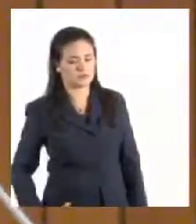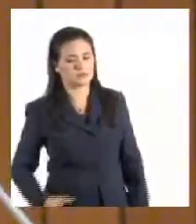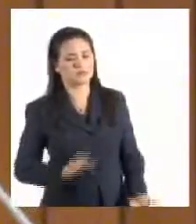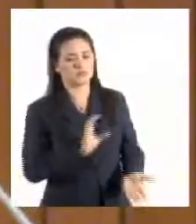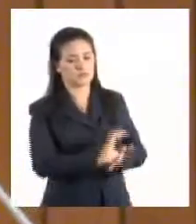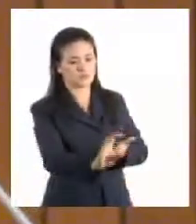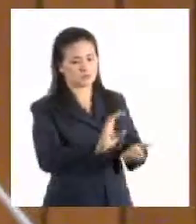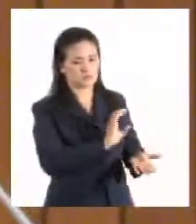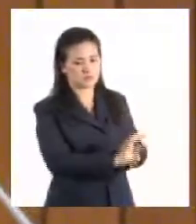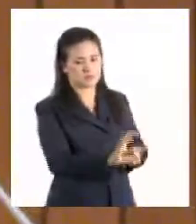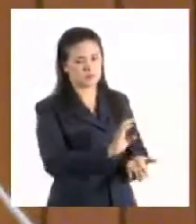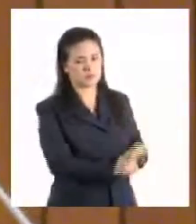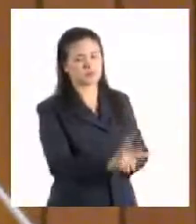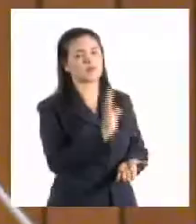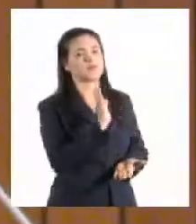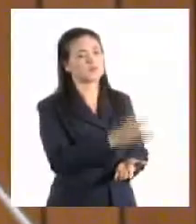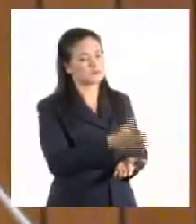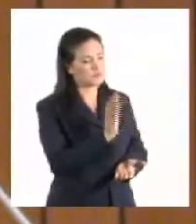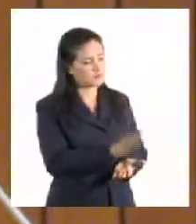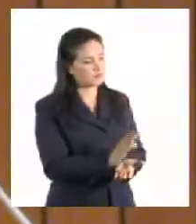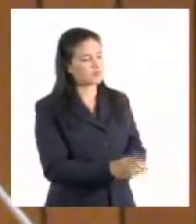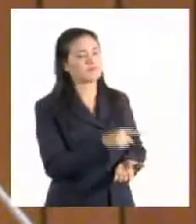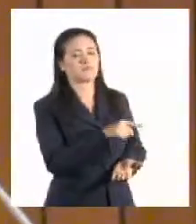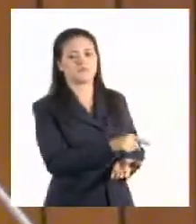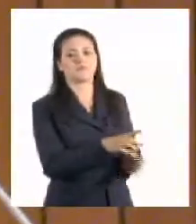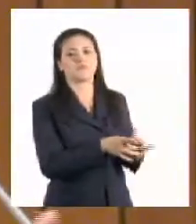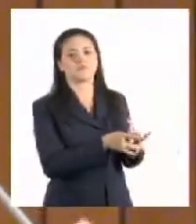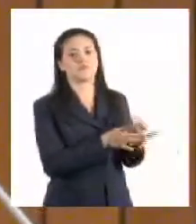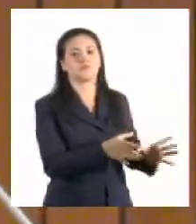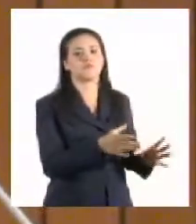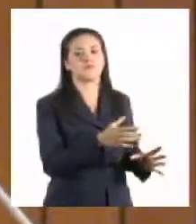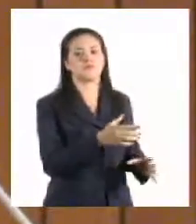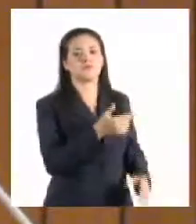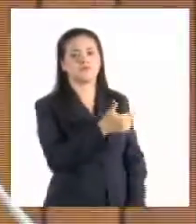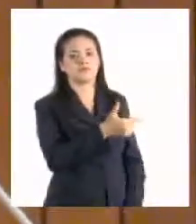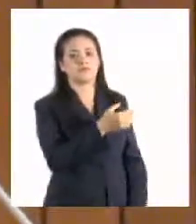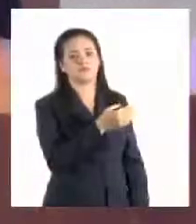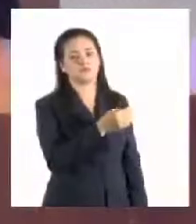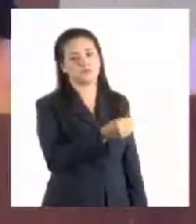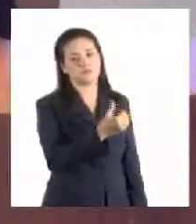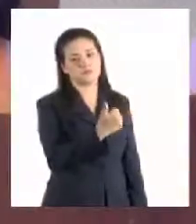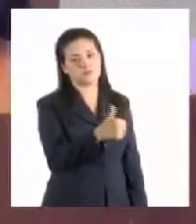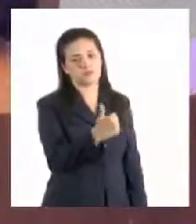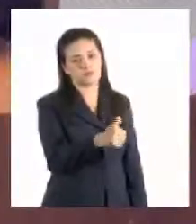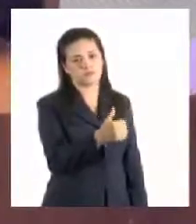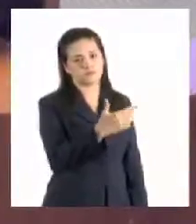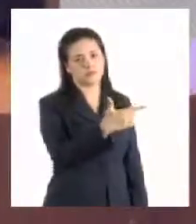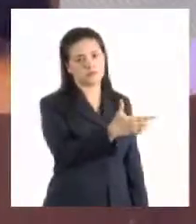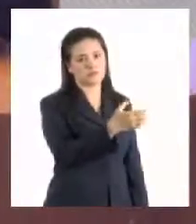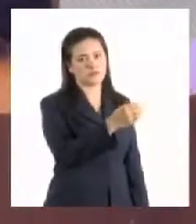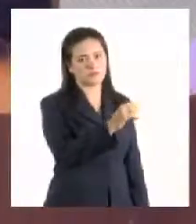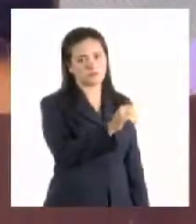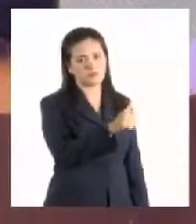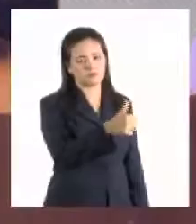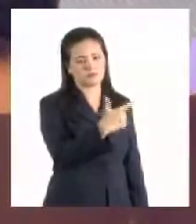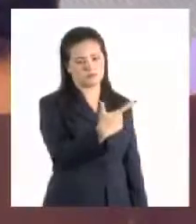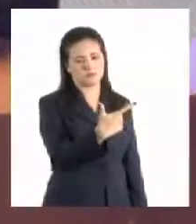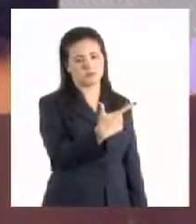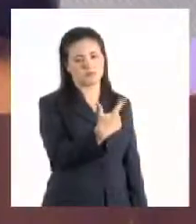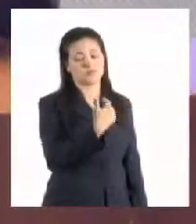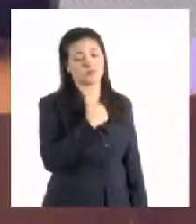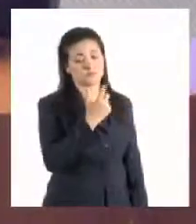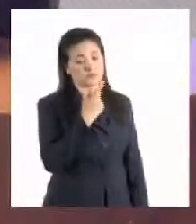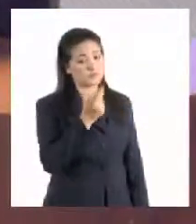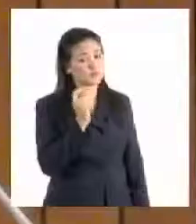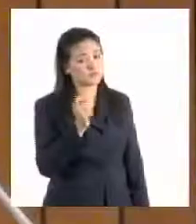desde meados de 2011 e 2012. Foi isso que eu falei aqui. O que eu falei foi que o recurso